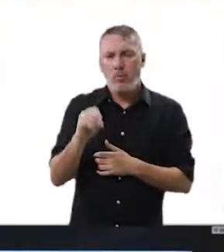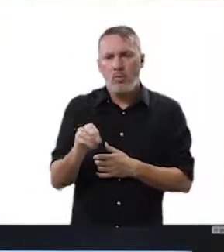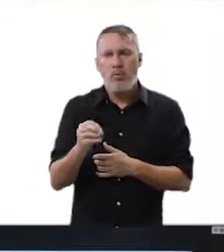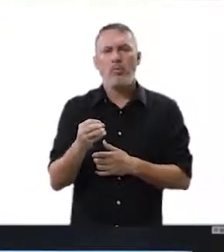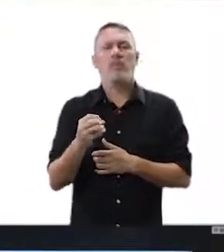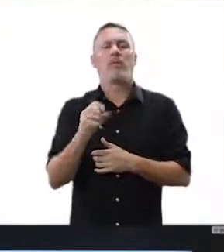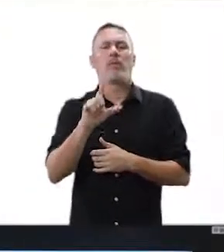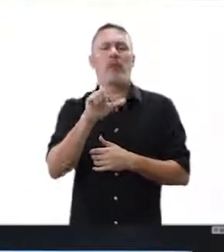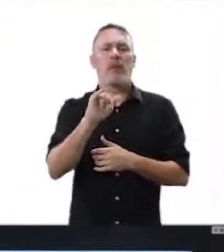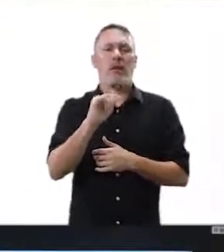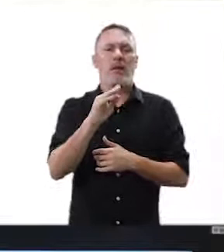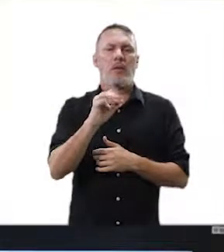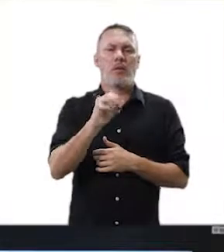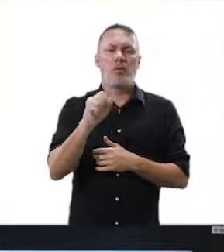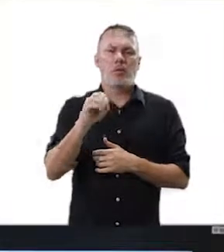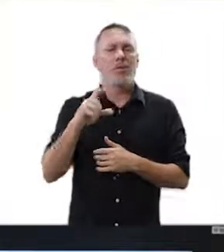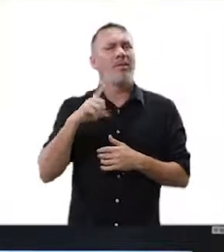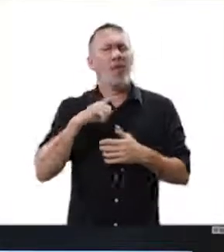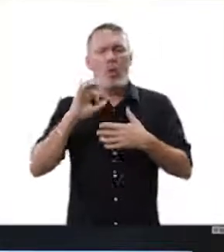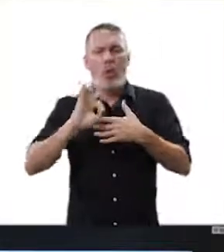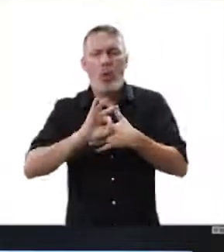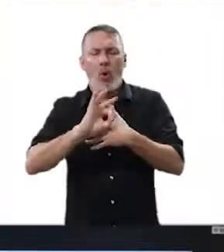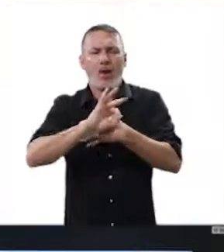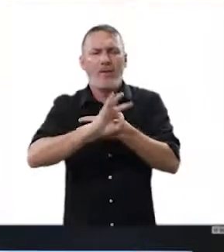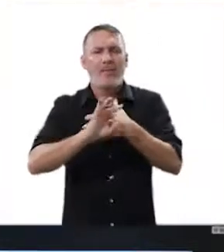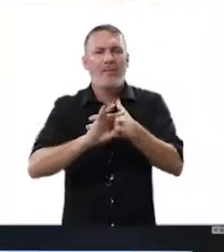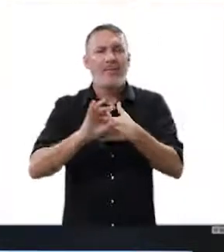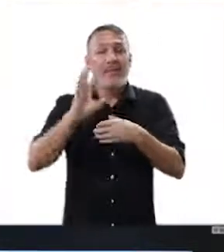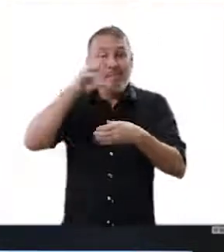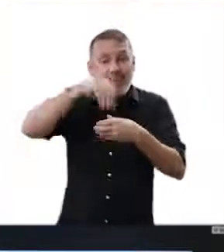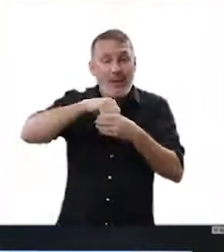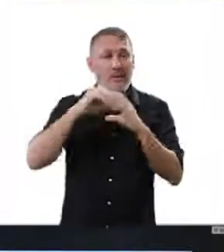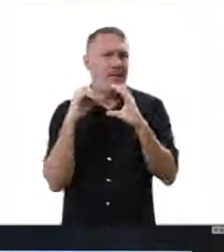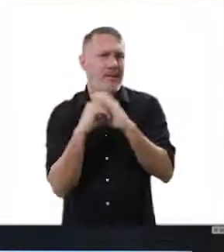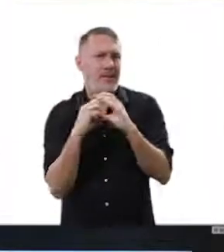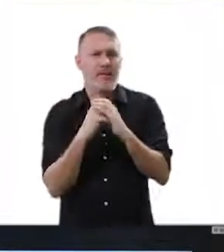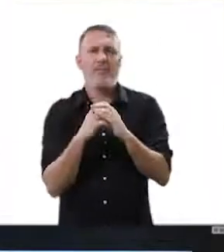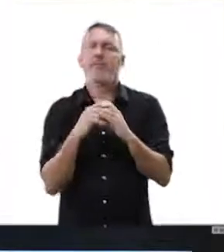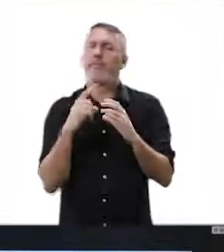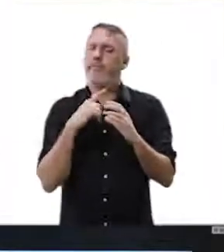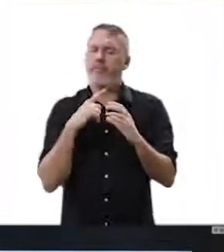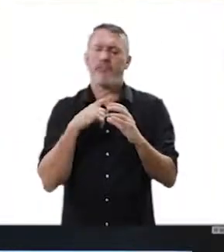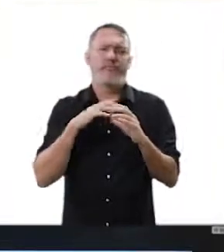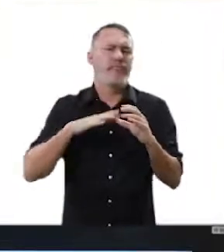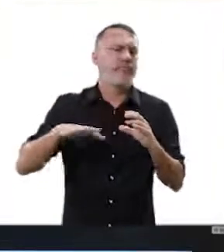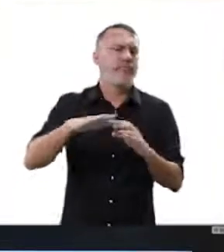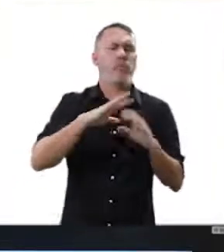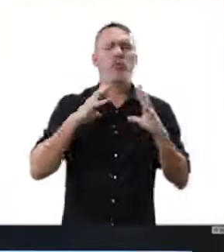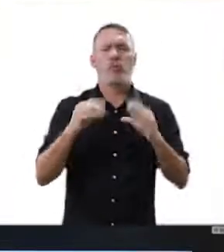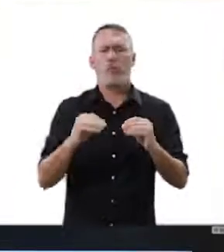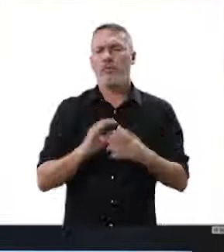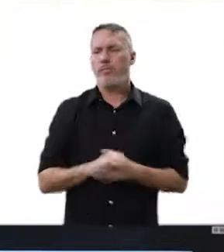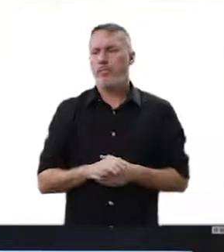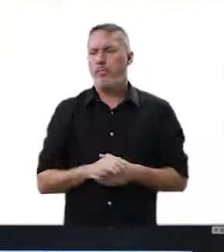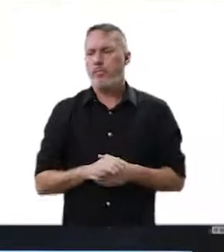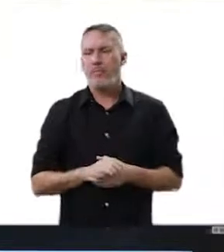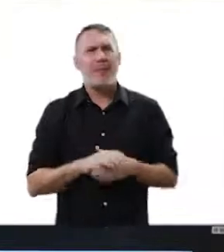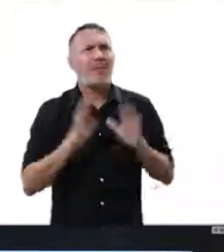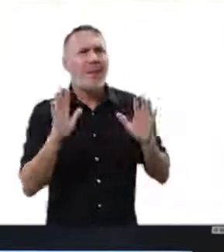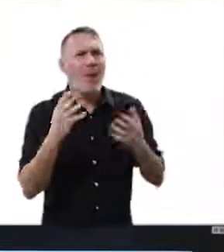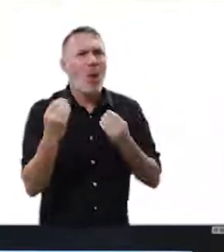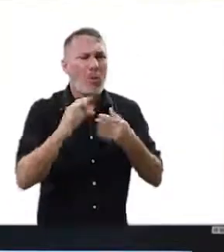sobre organelas celulares, ok? E como vocês podem perceber na célula, aquele